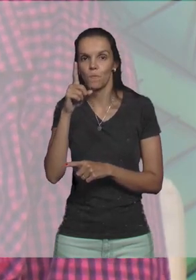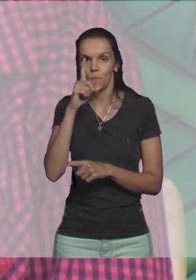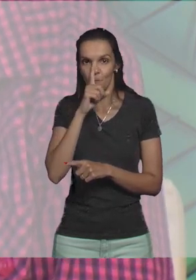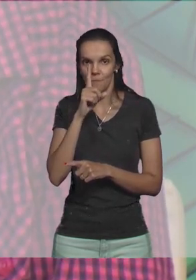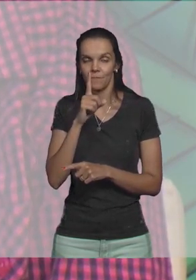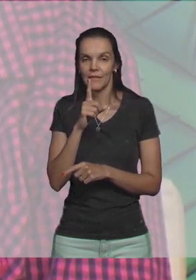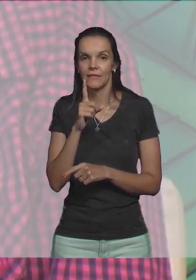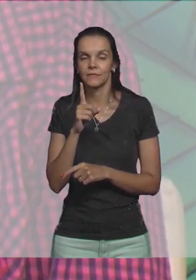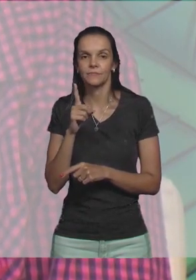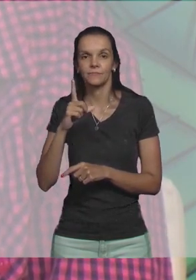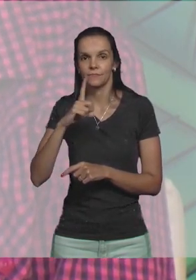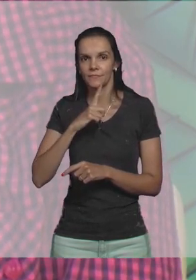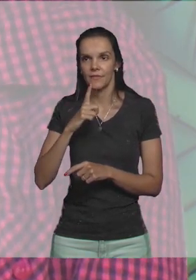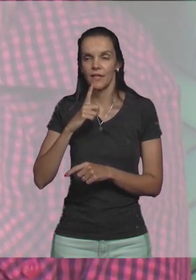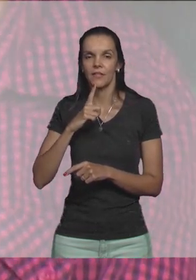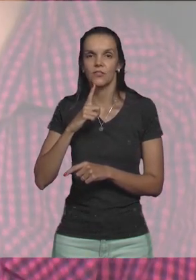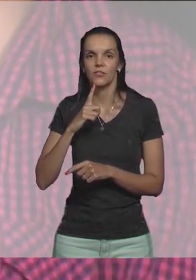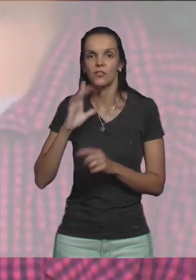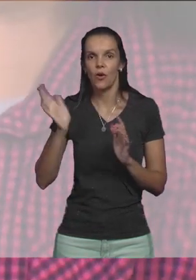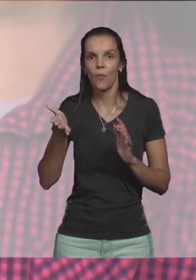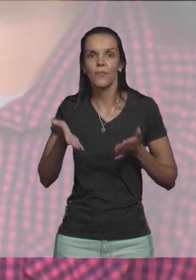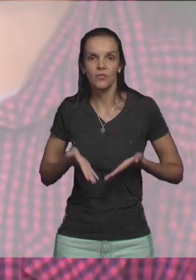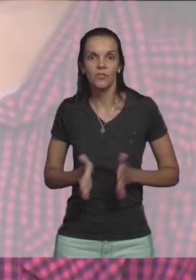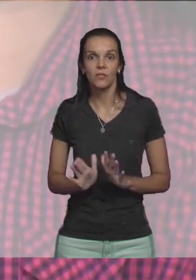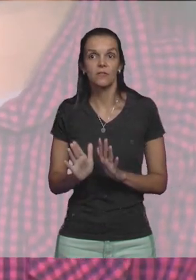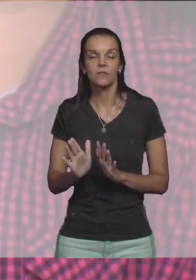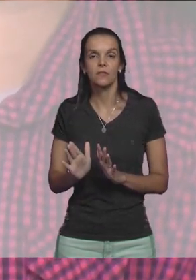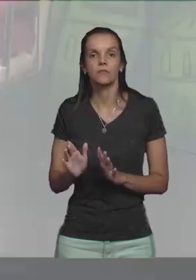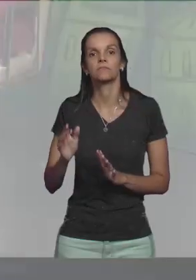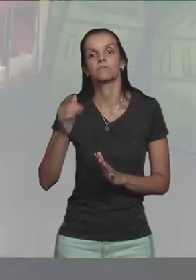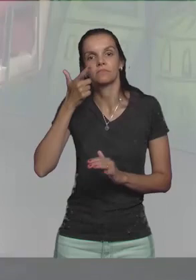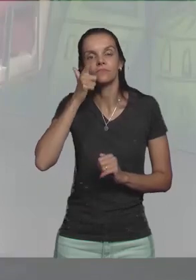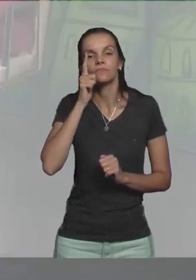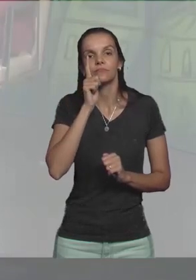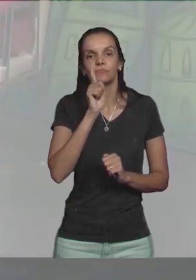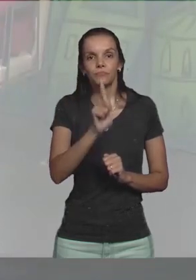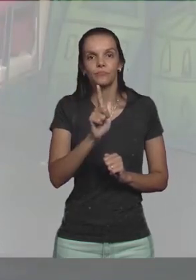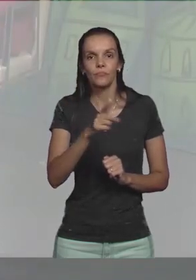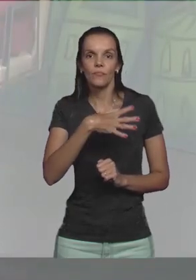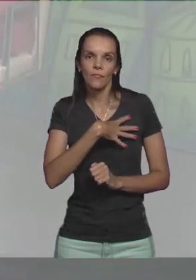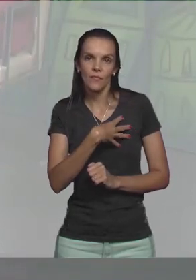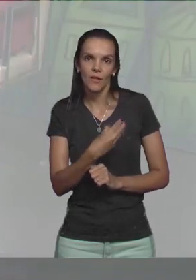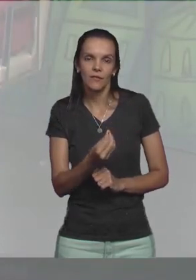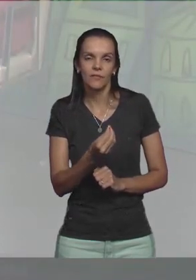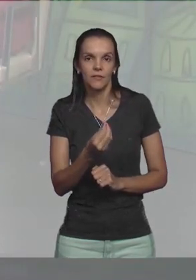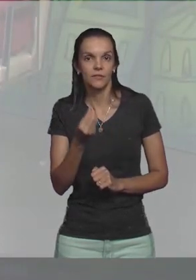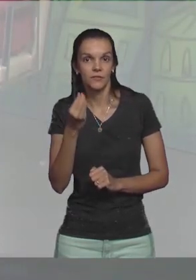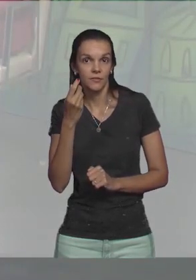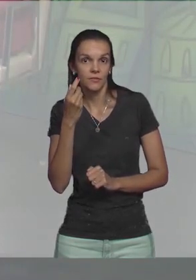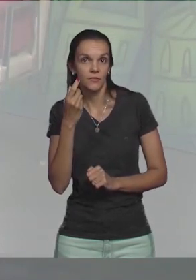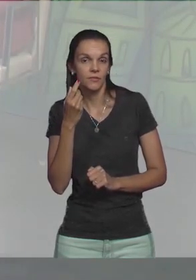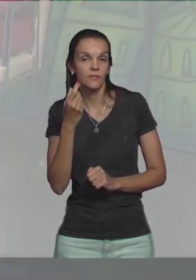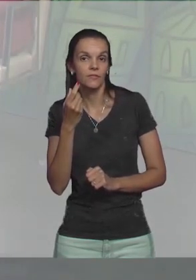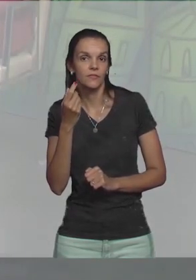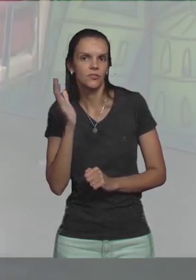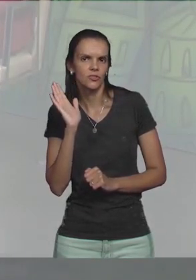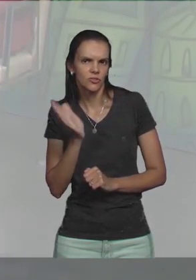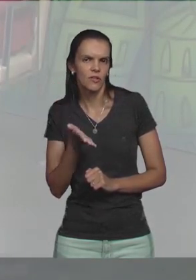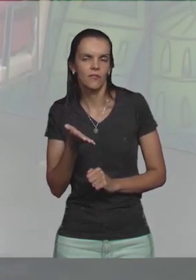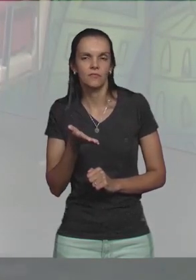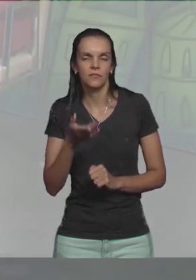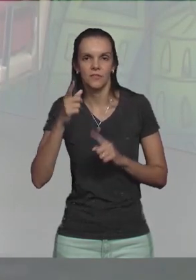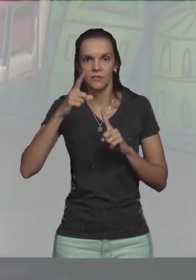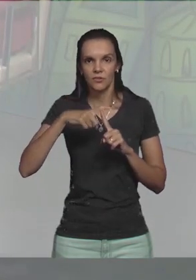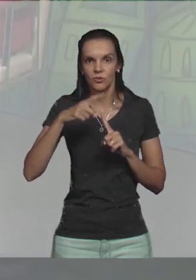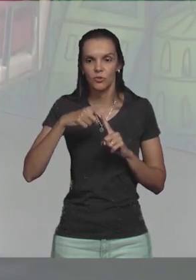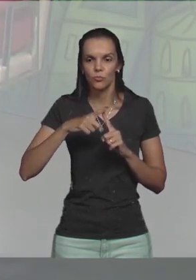A gente é uma geração, nesse sentido, privilegiada, porque a gente consegue, né, os filhos que a gente vê a ter, já vão ter